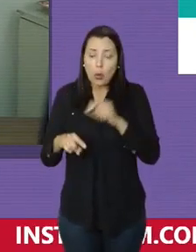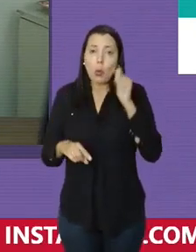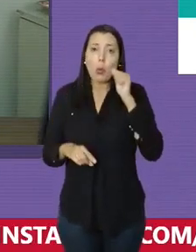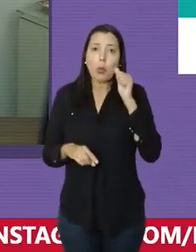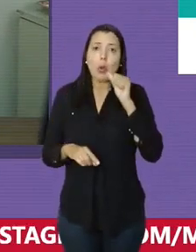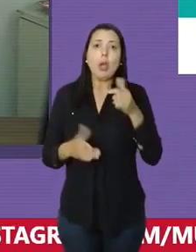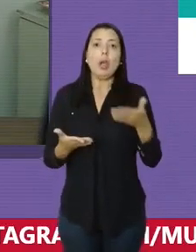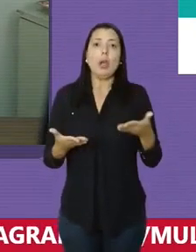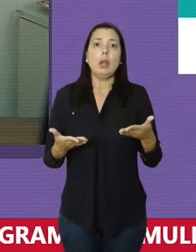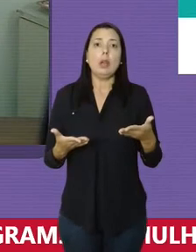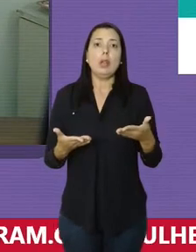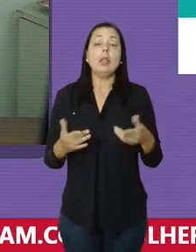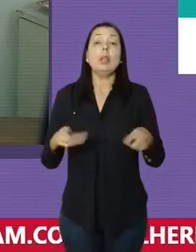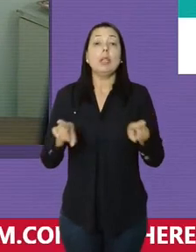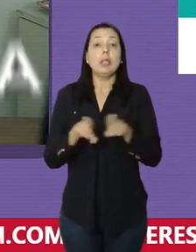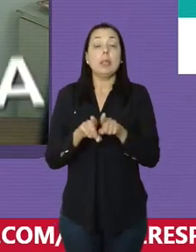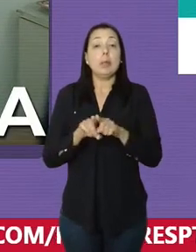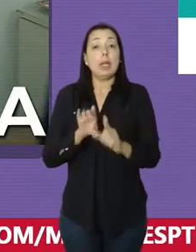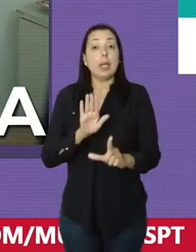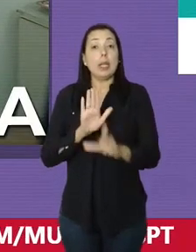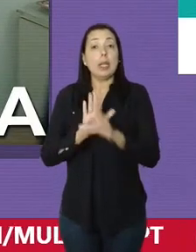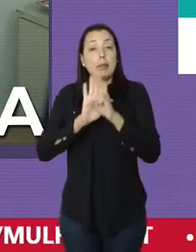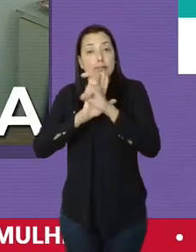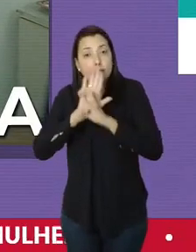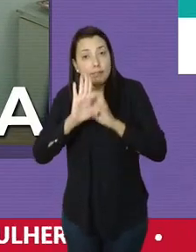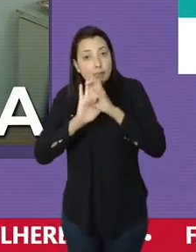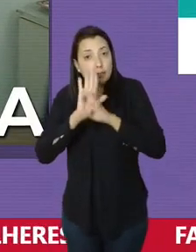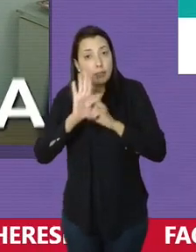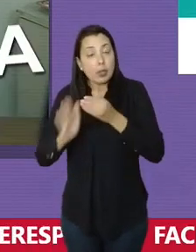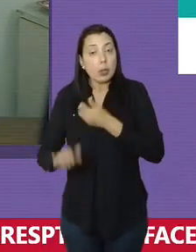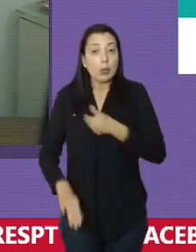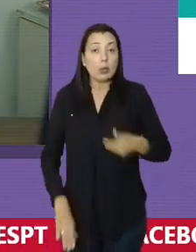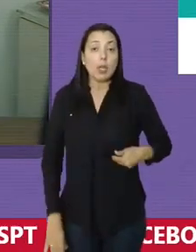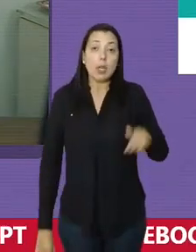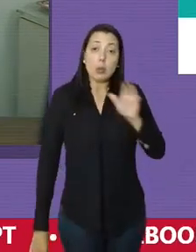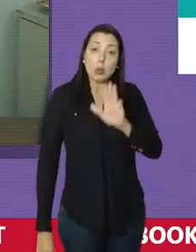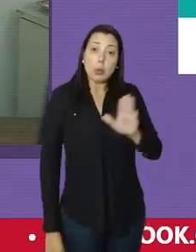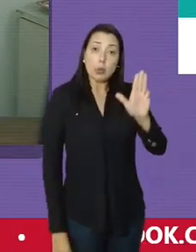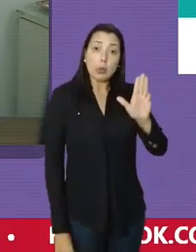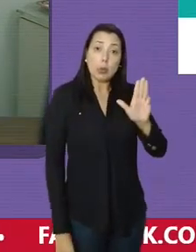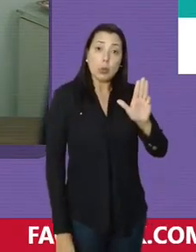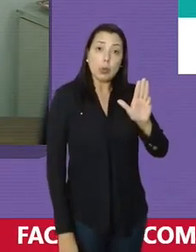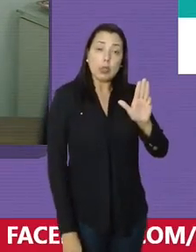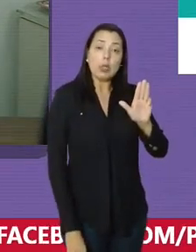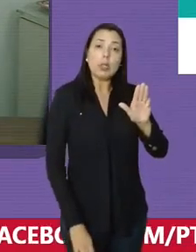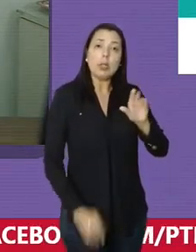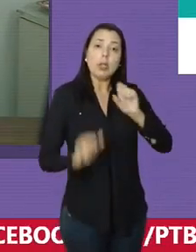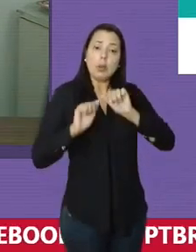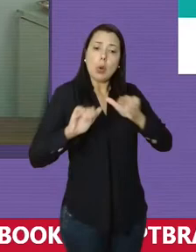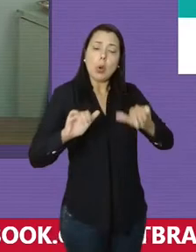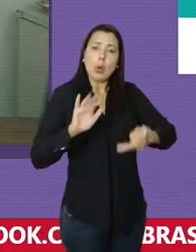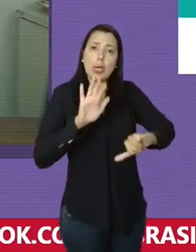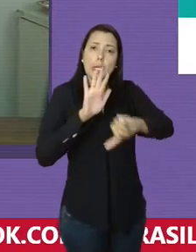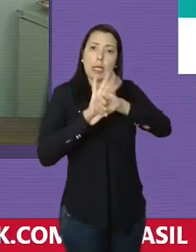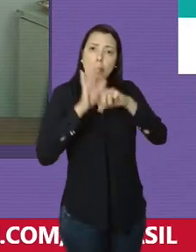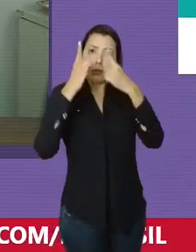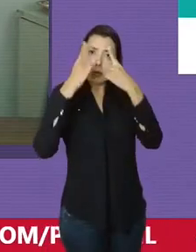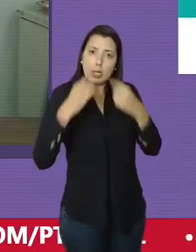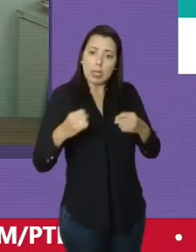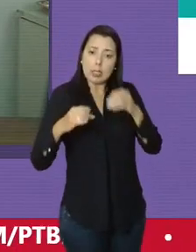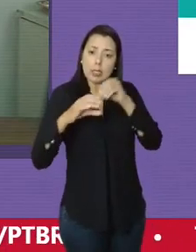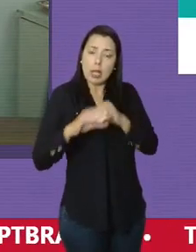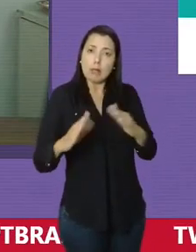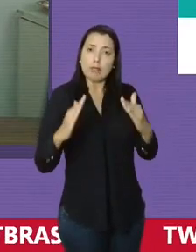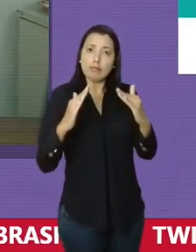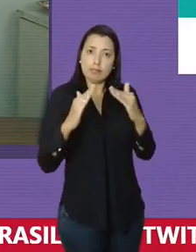mulheres. A Lei Maria da Penha, por exemplo, do governo Lula, tipificou como crime a violência